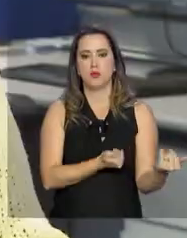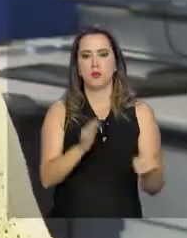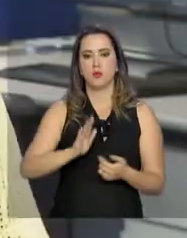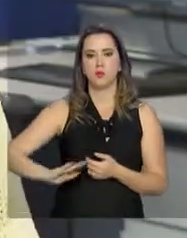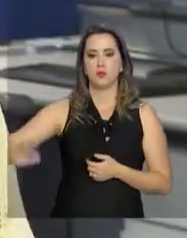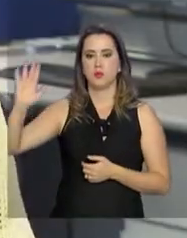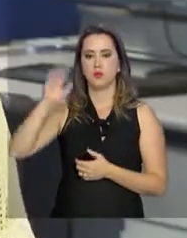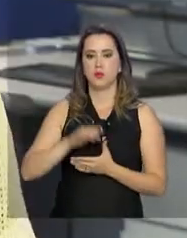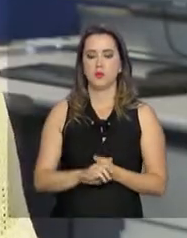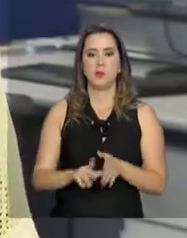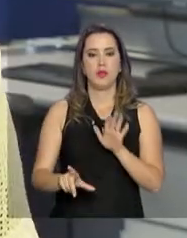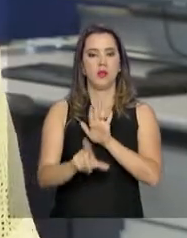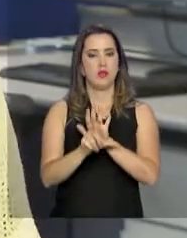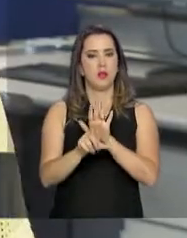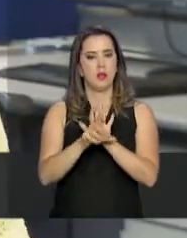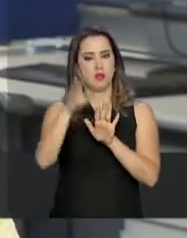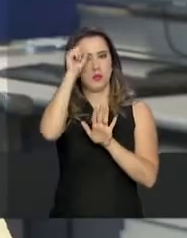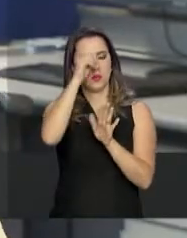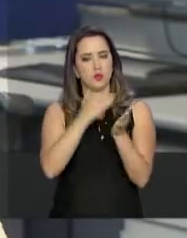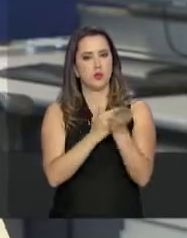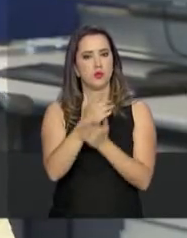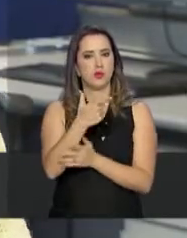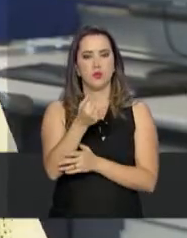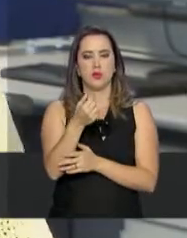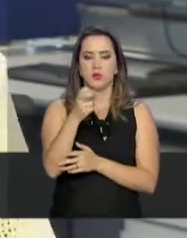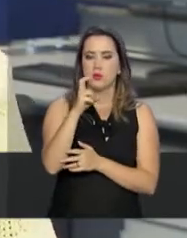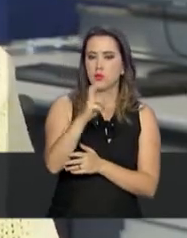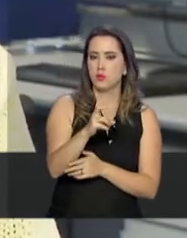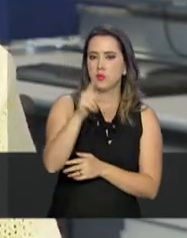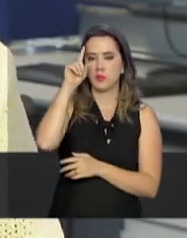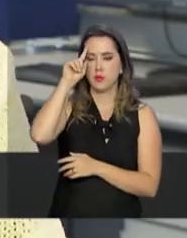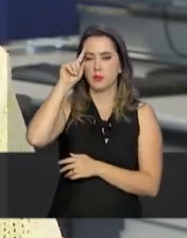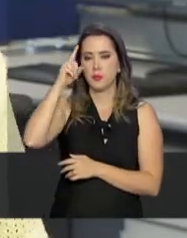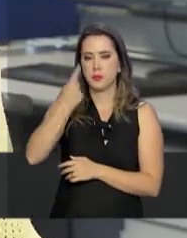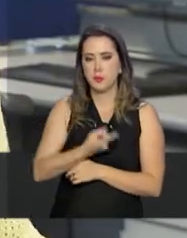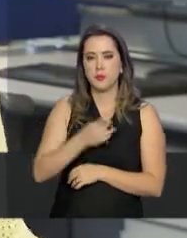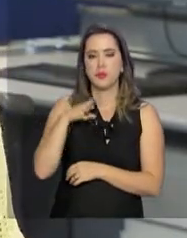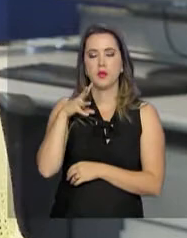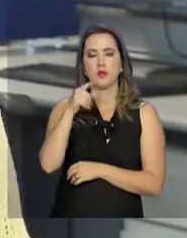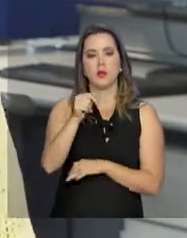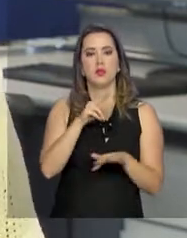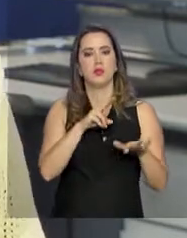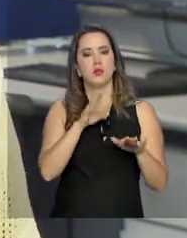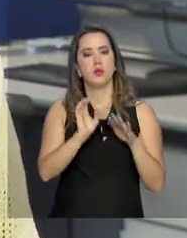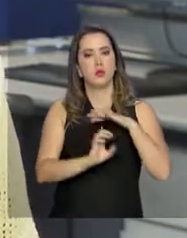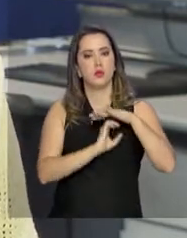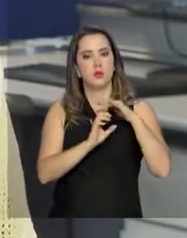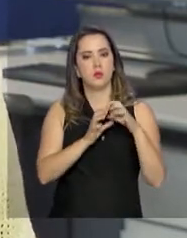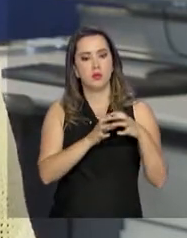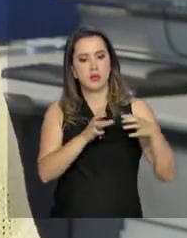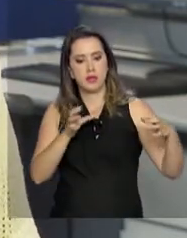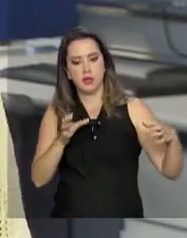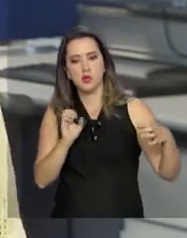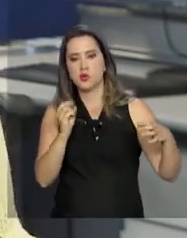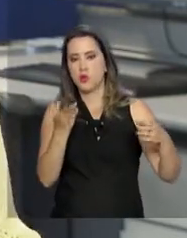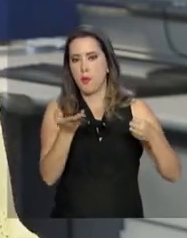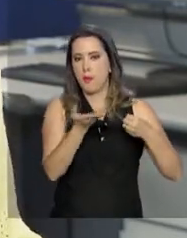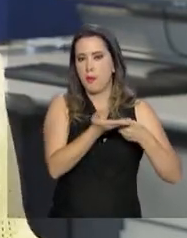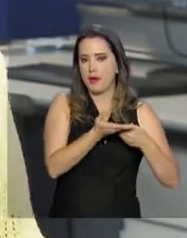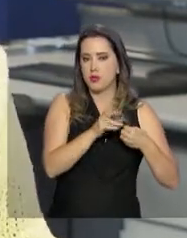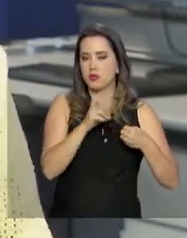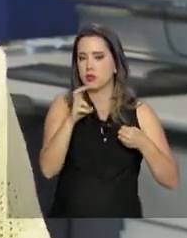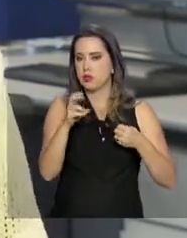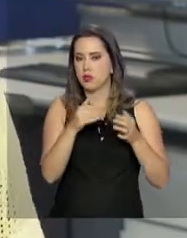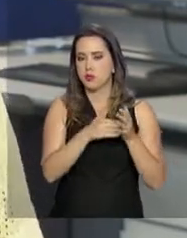a lei do aprendiz funciona desde 2005 ela determina que toda empresa de grande e médio porte têm entre